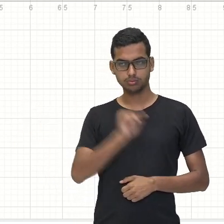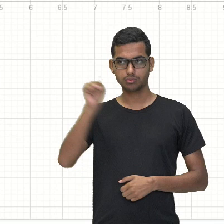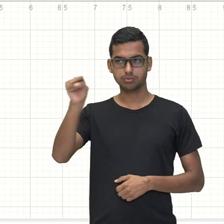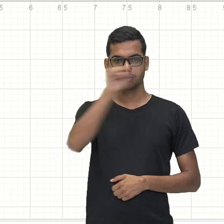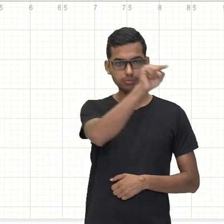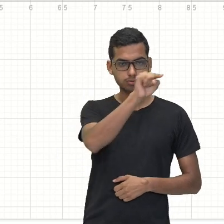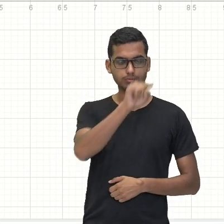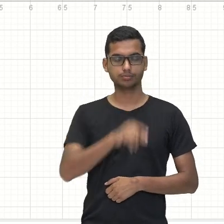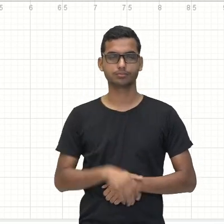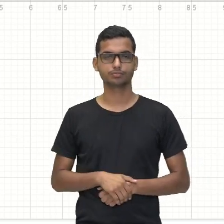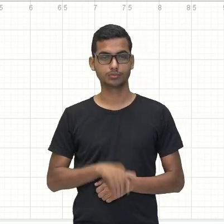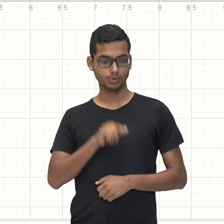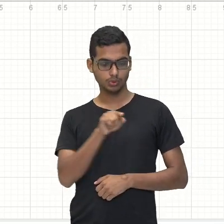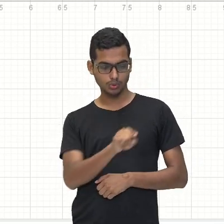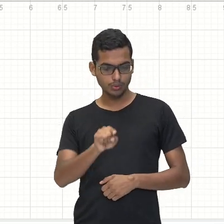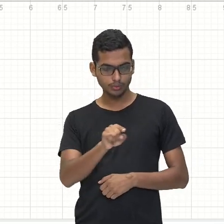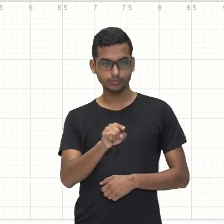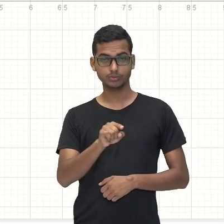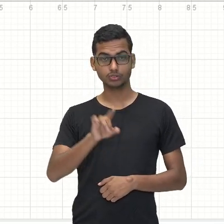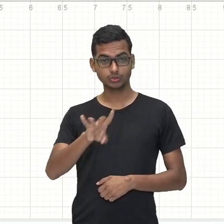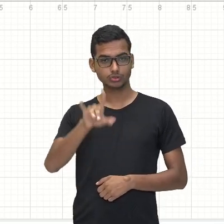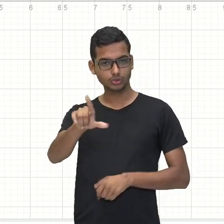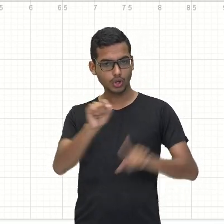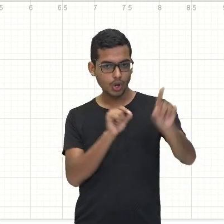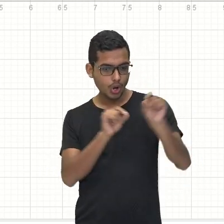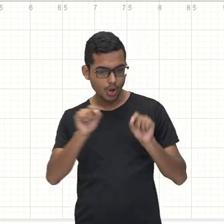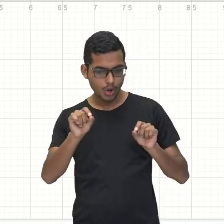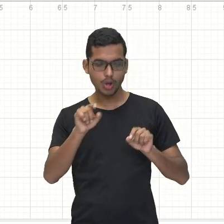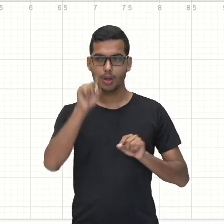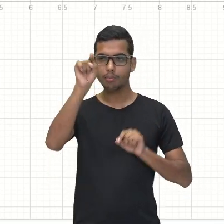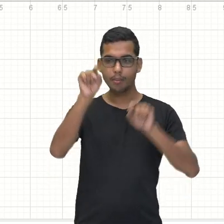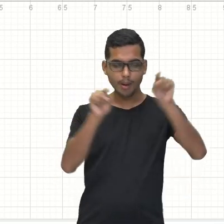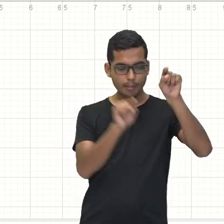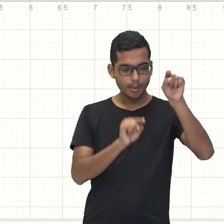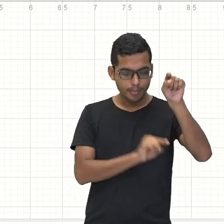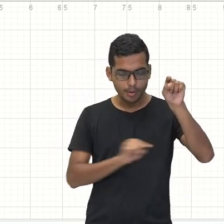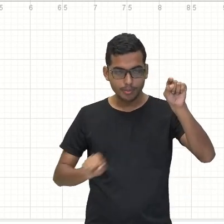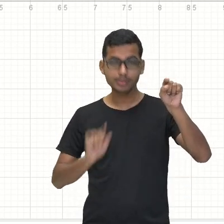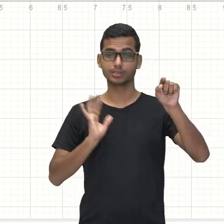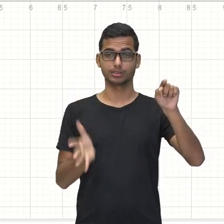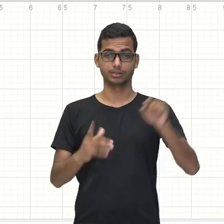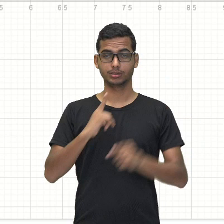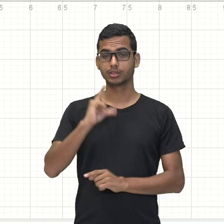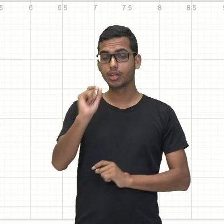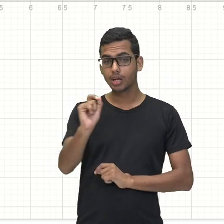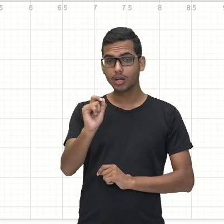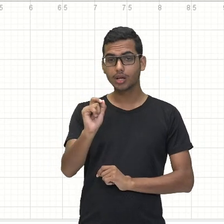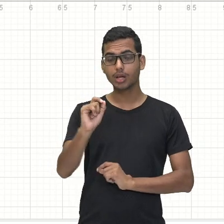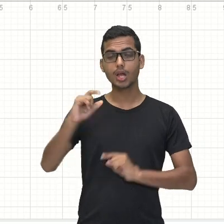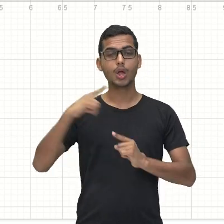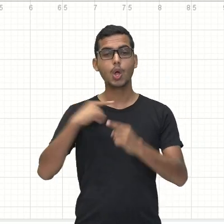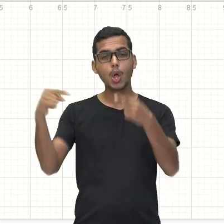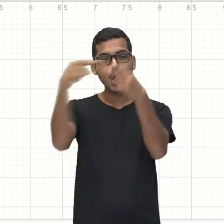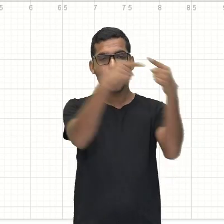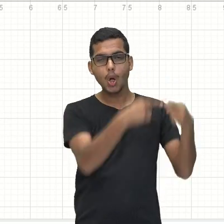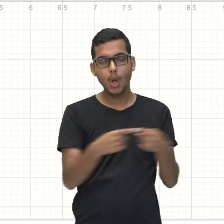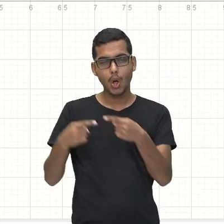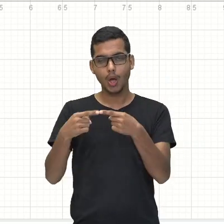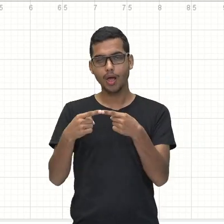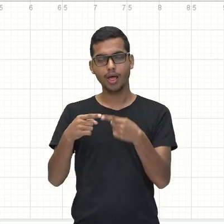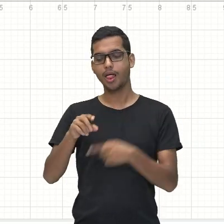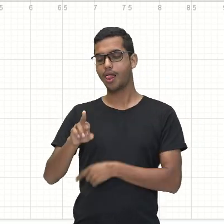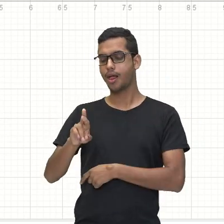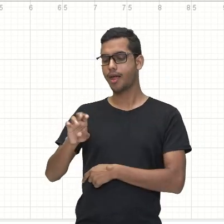Por quê? Porque só de marcar esses pontos, a gente já tem uma relação. E qual é